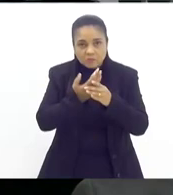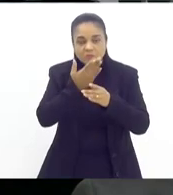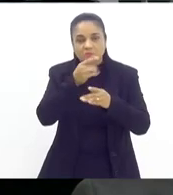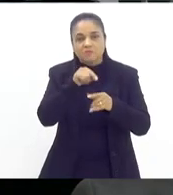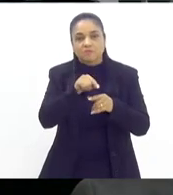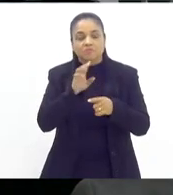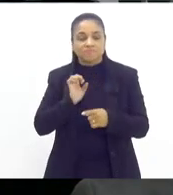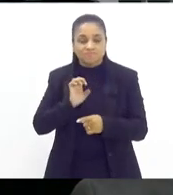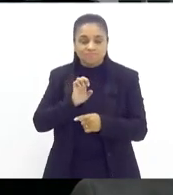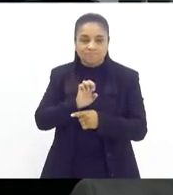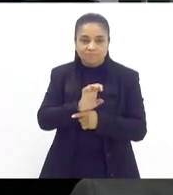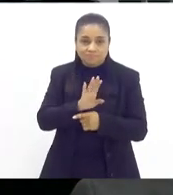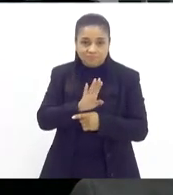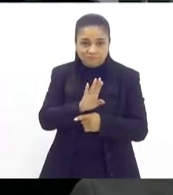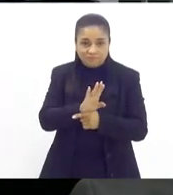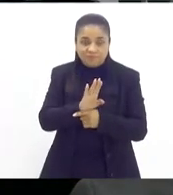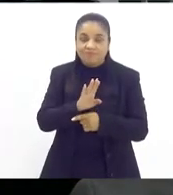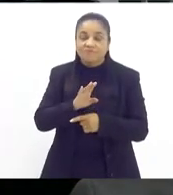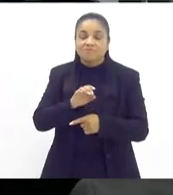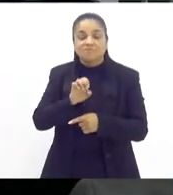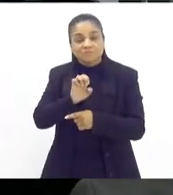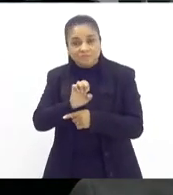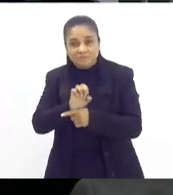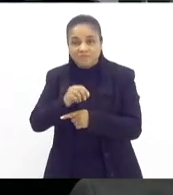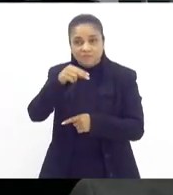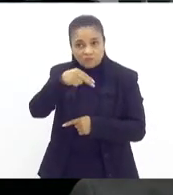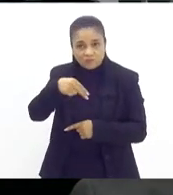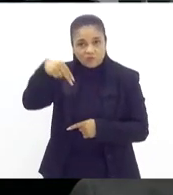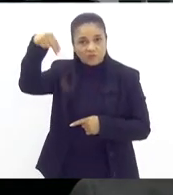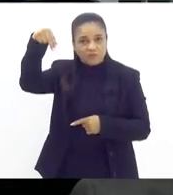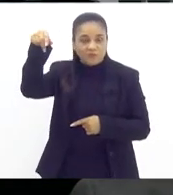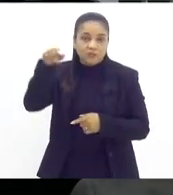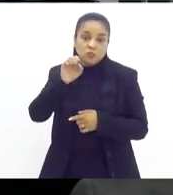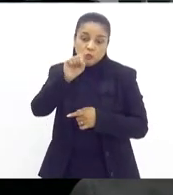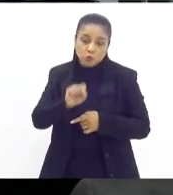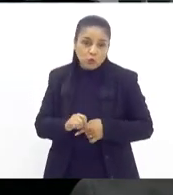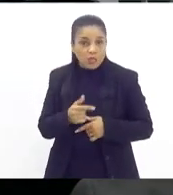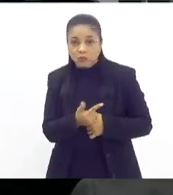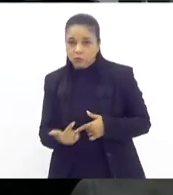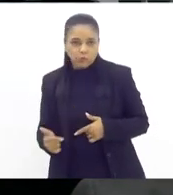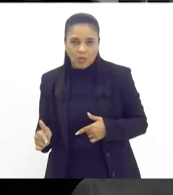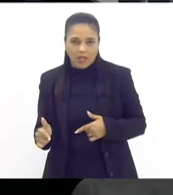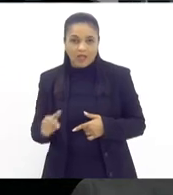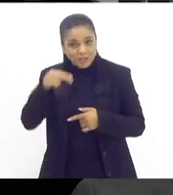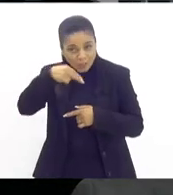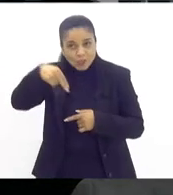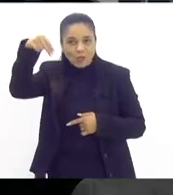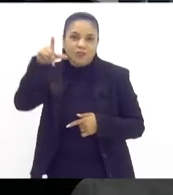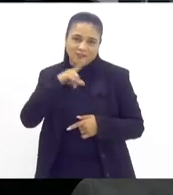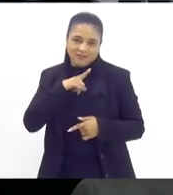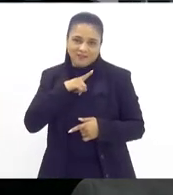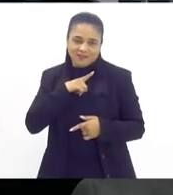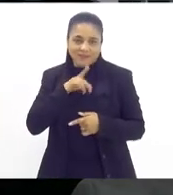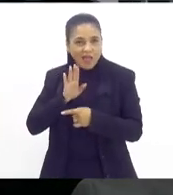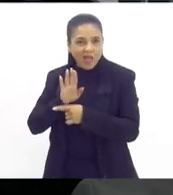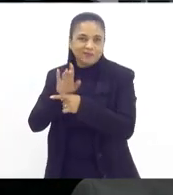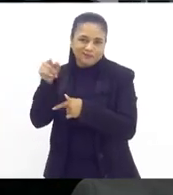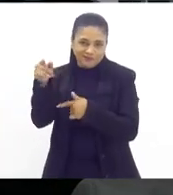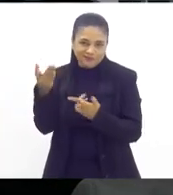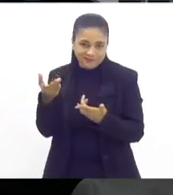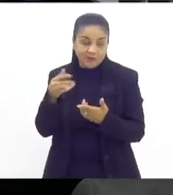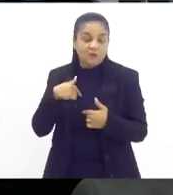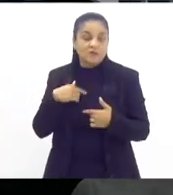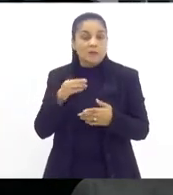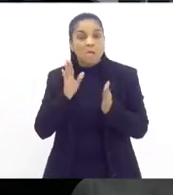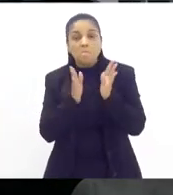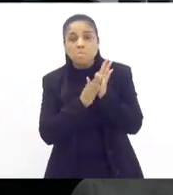atender os estados do Nordeste e que os estados do Sudeste não teriam. Eu queria propor, Tom, você concluiu? Sim, concluí. Eu queria propor que